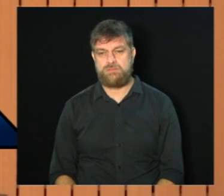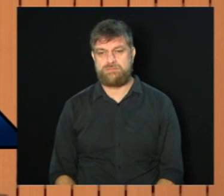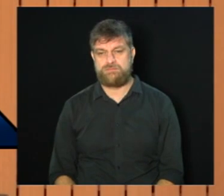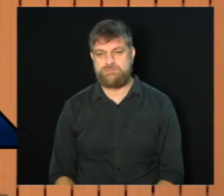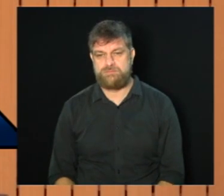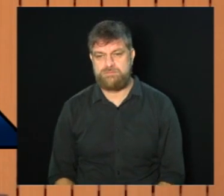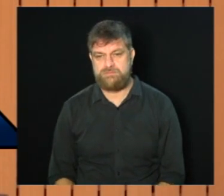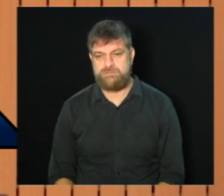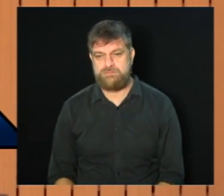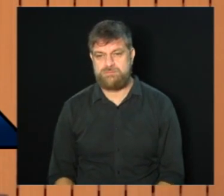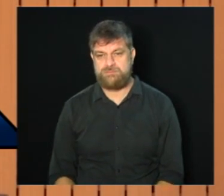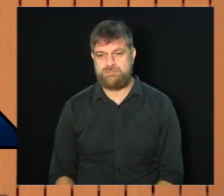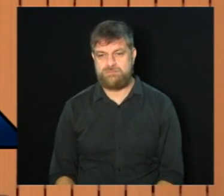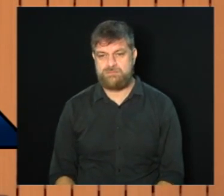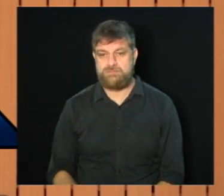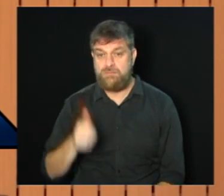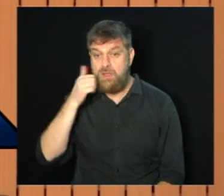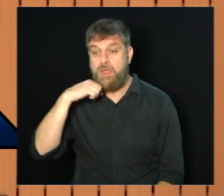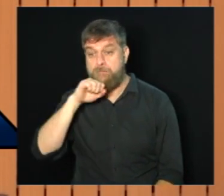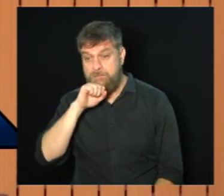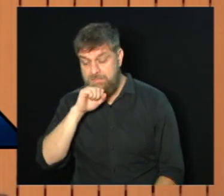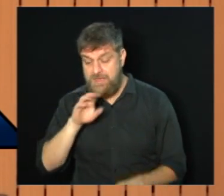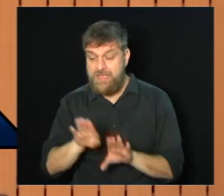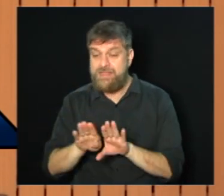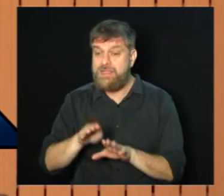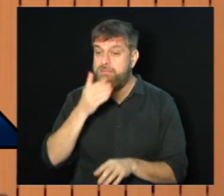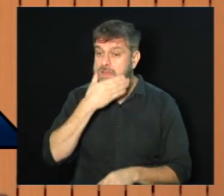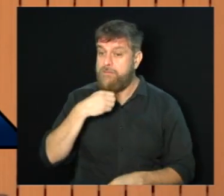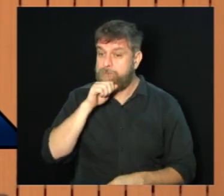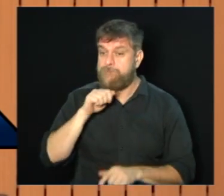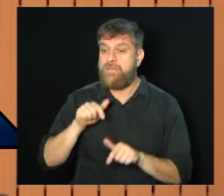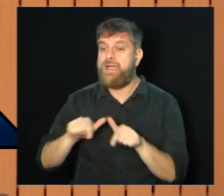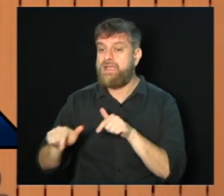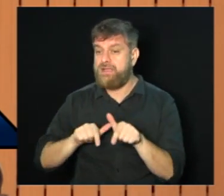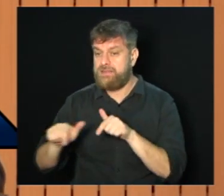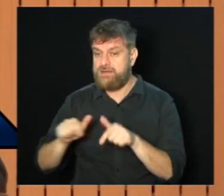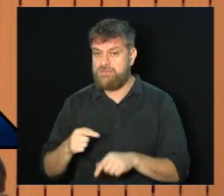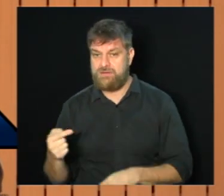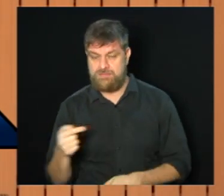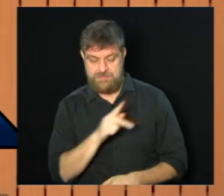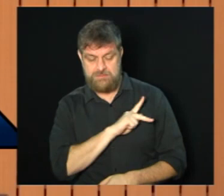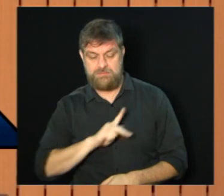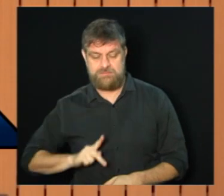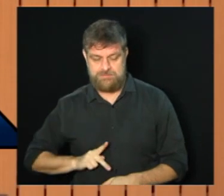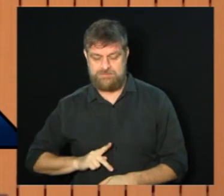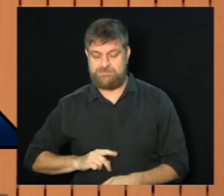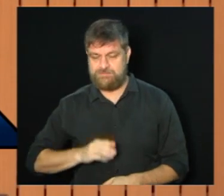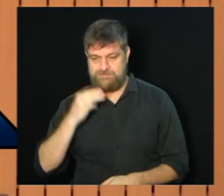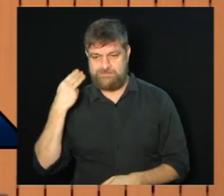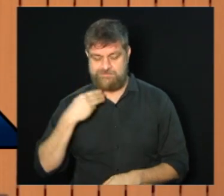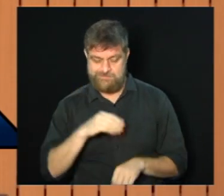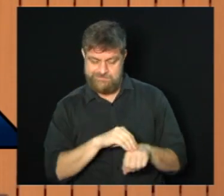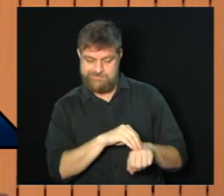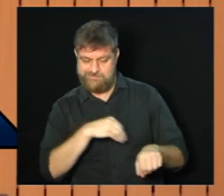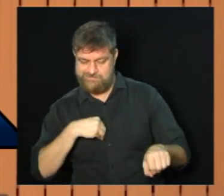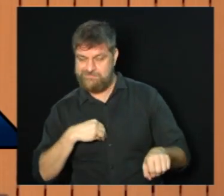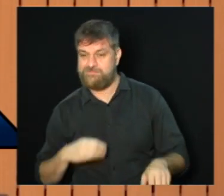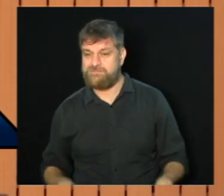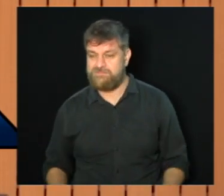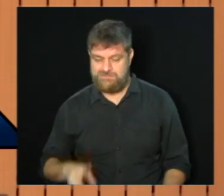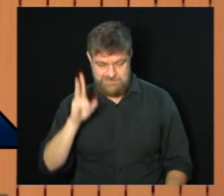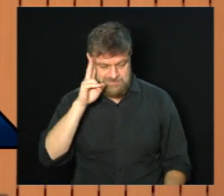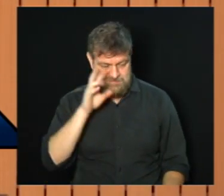Pais também, né? Mães e pais trabalhadoras, lembra aqui o presidente Marcos Bernardelli, quer